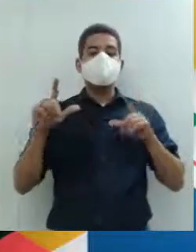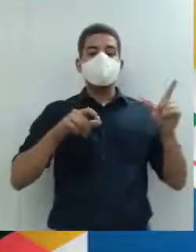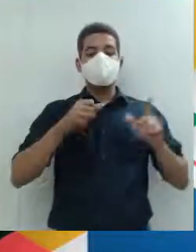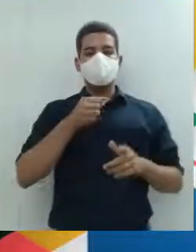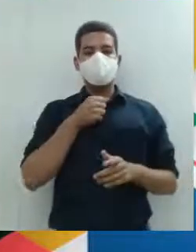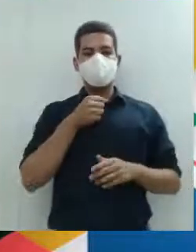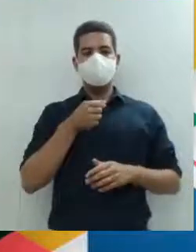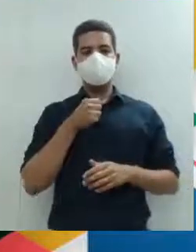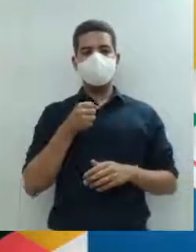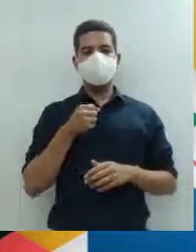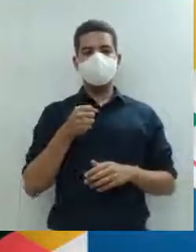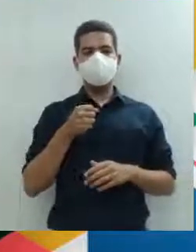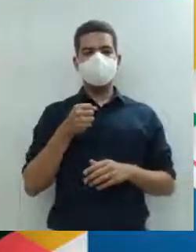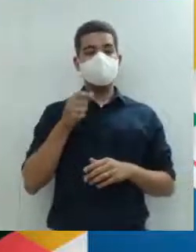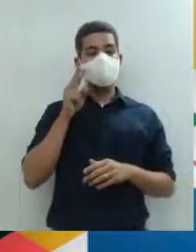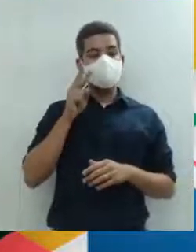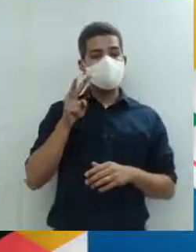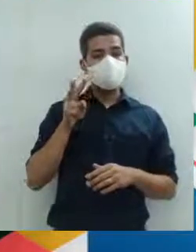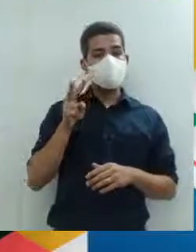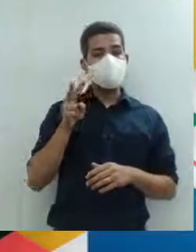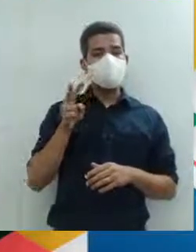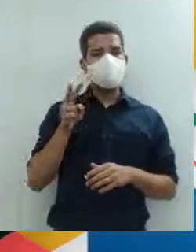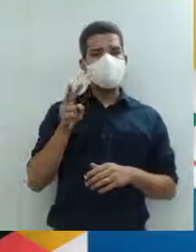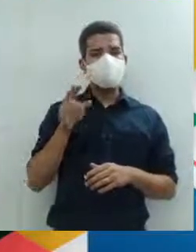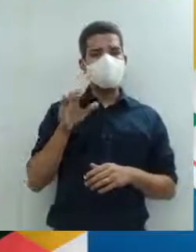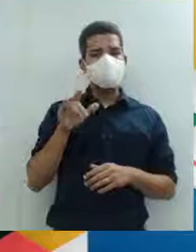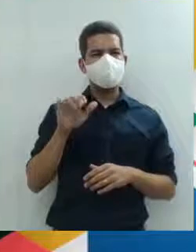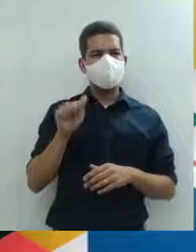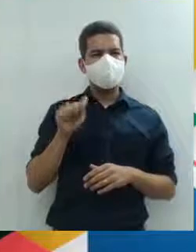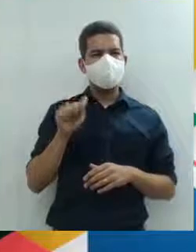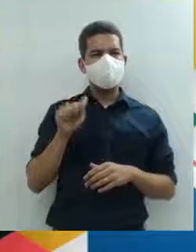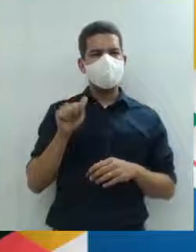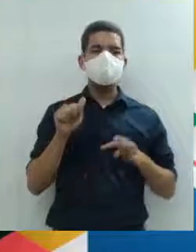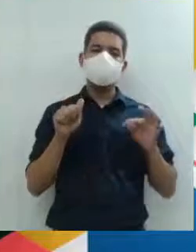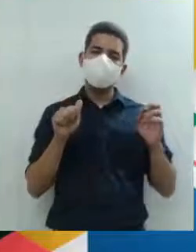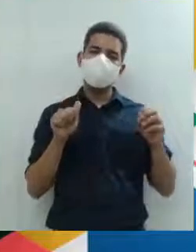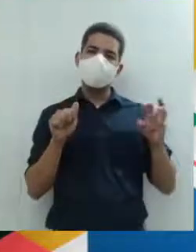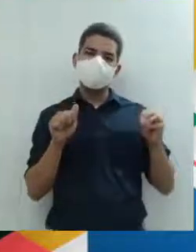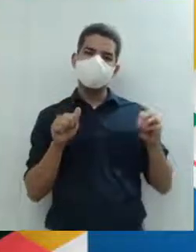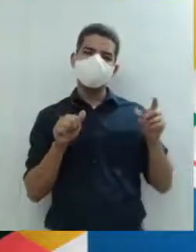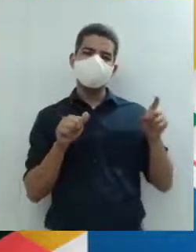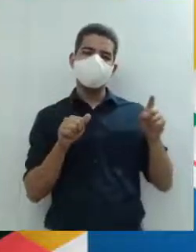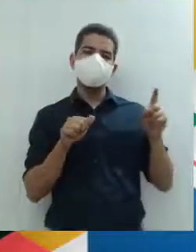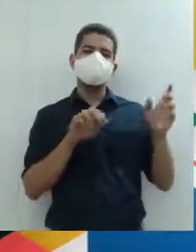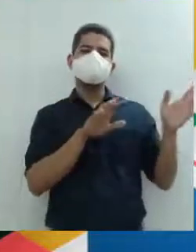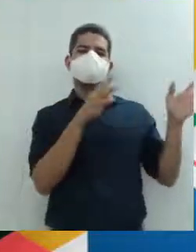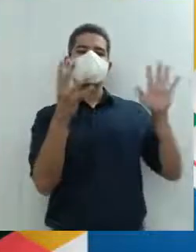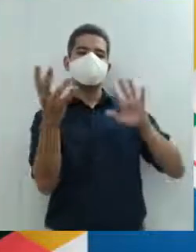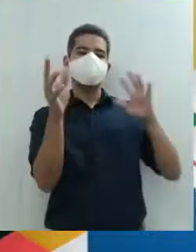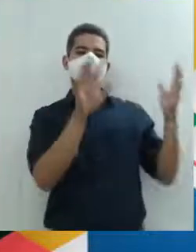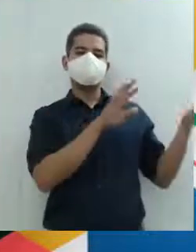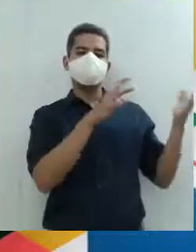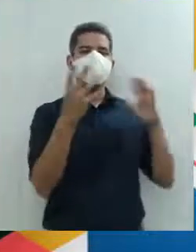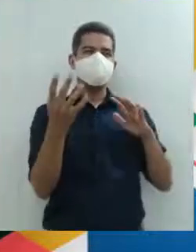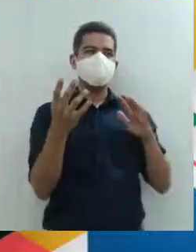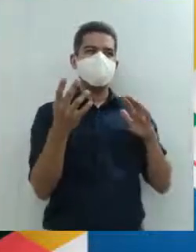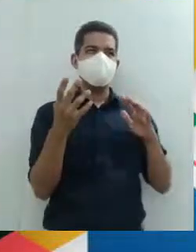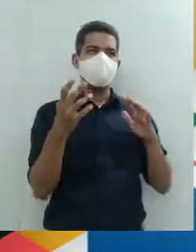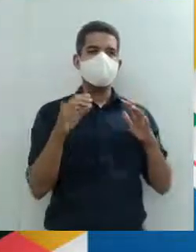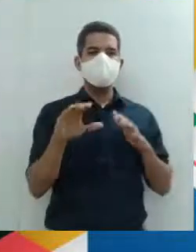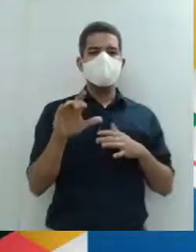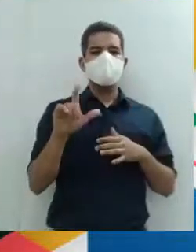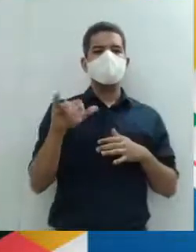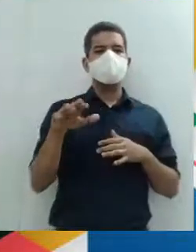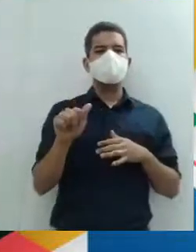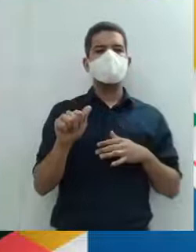ver a previsão do clima ou do tempo. Do tempo, não é isso? A previsão do tempo. A gente não vê do